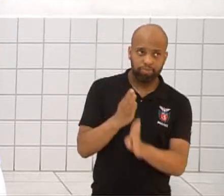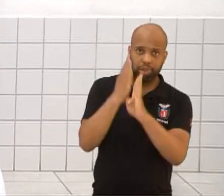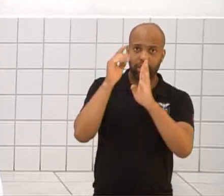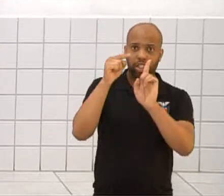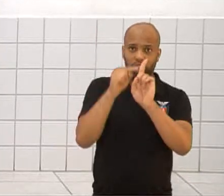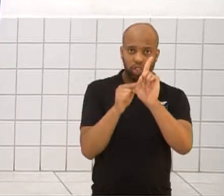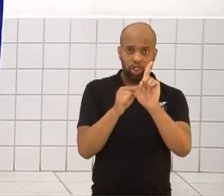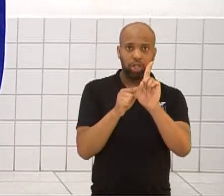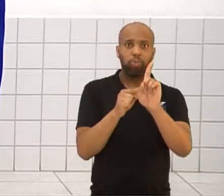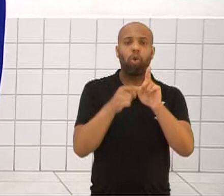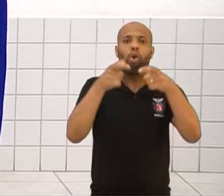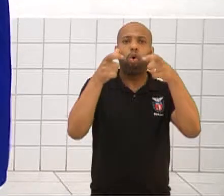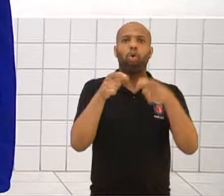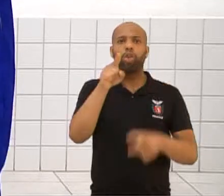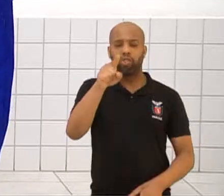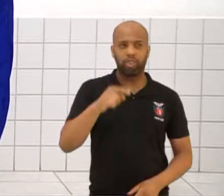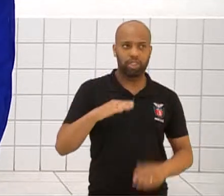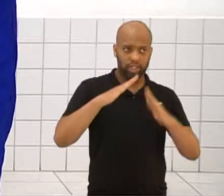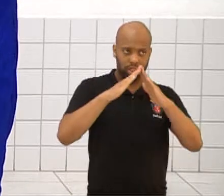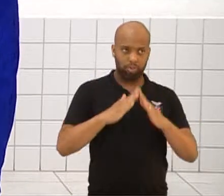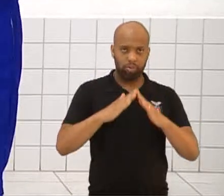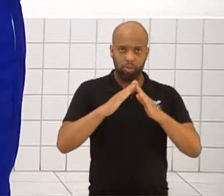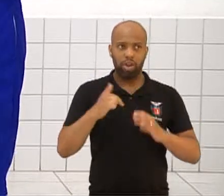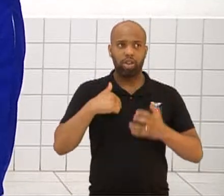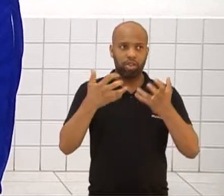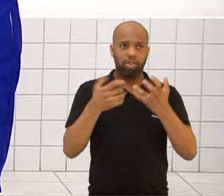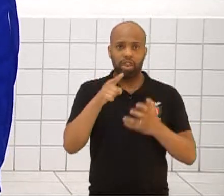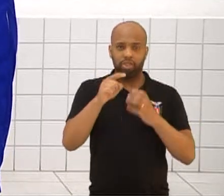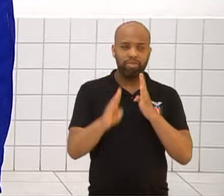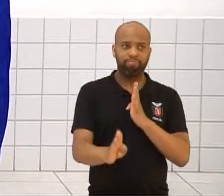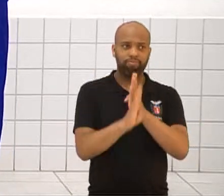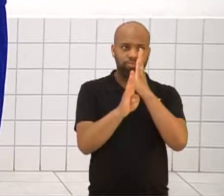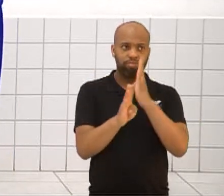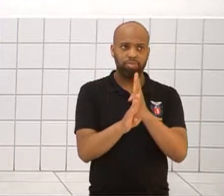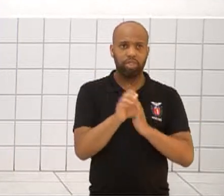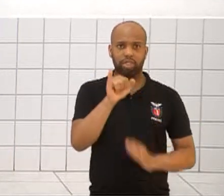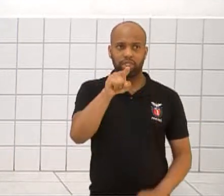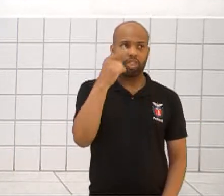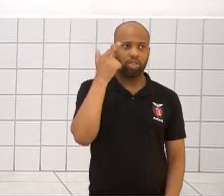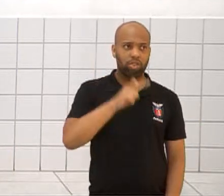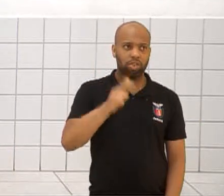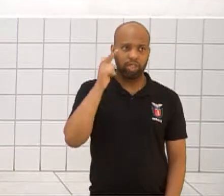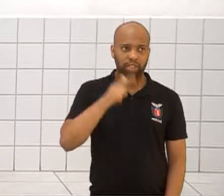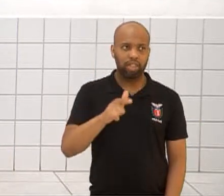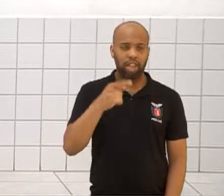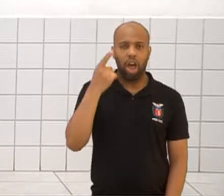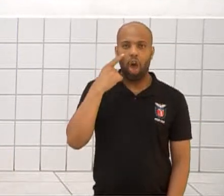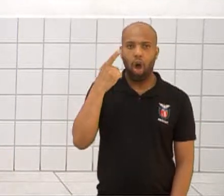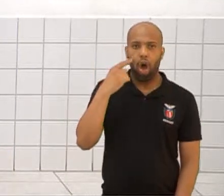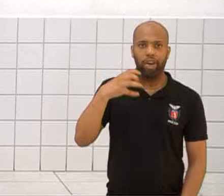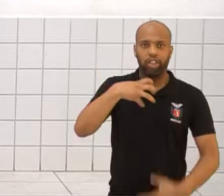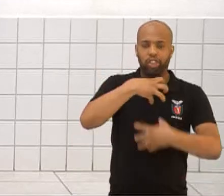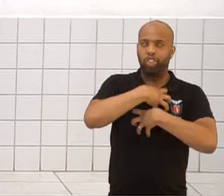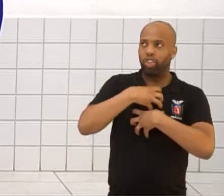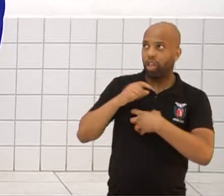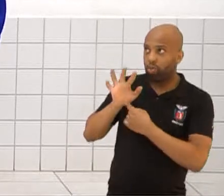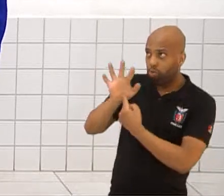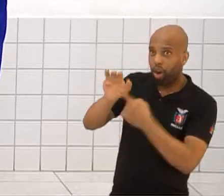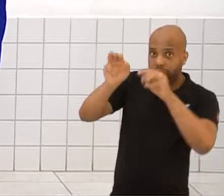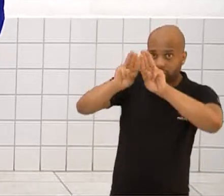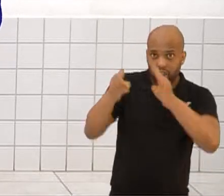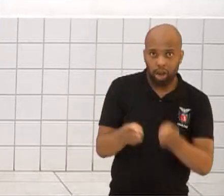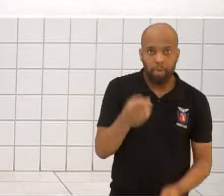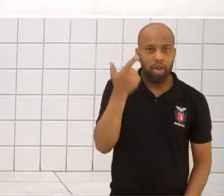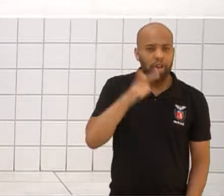tipo de região onde vocês moram? Aí é para vocês, alunos. Eu quero que vocês identifiquem aí, se vocês conseguem, a partir da dimensão territorial falada, se